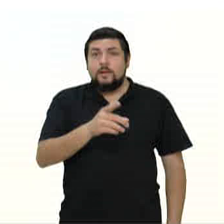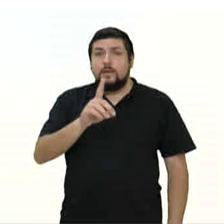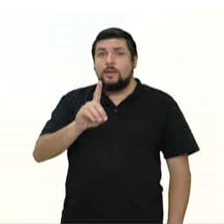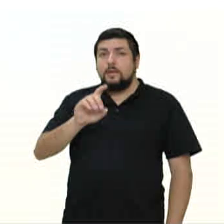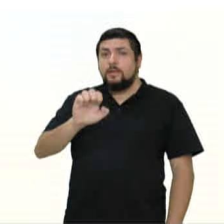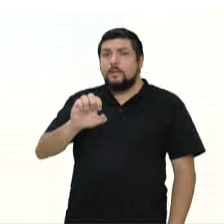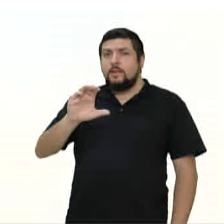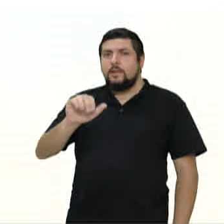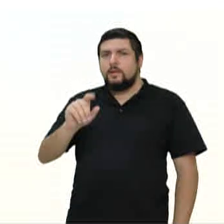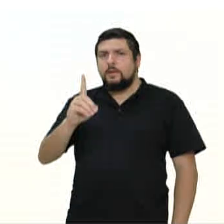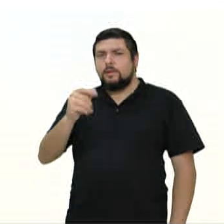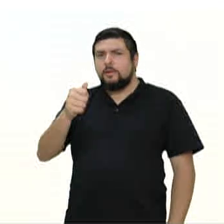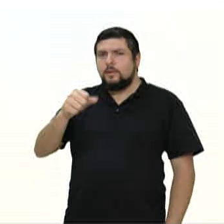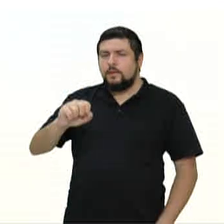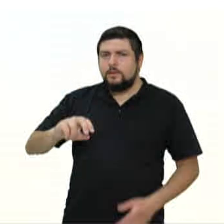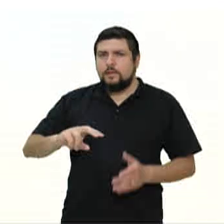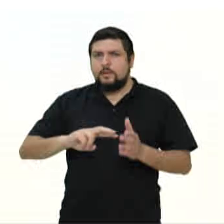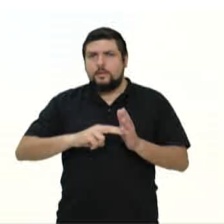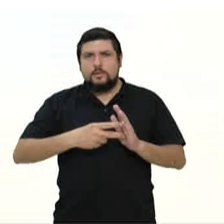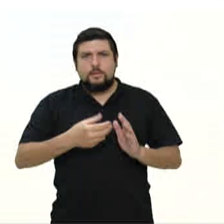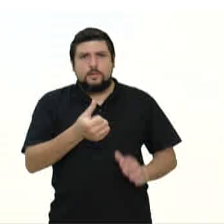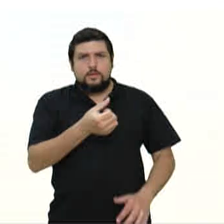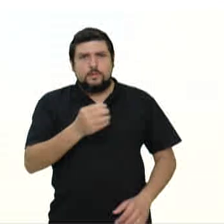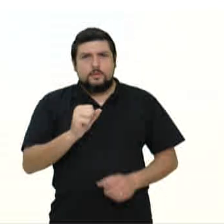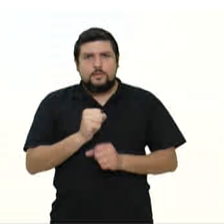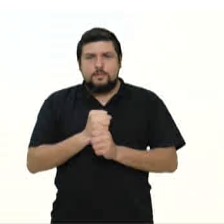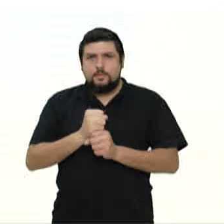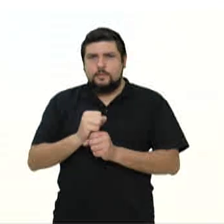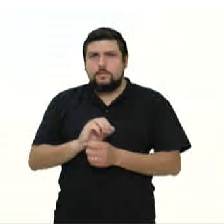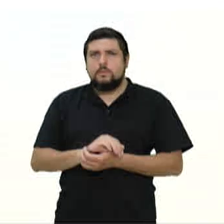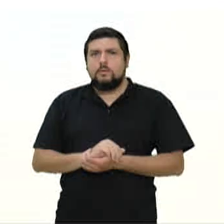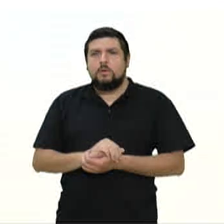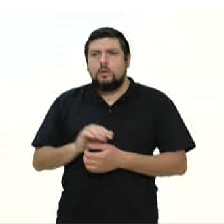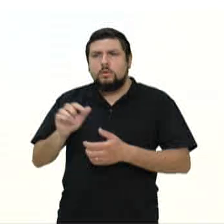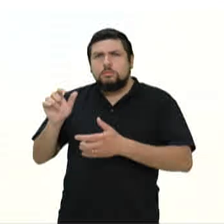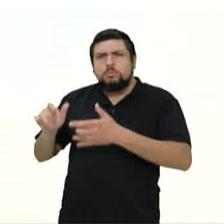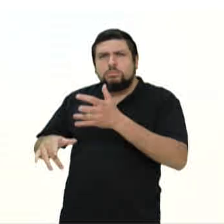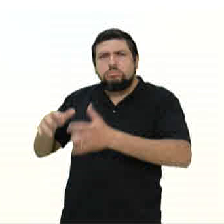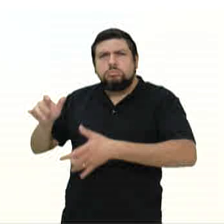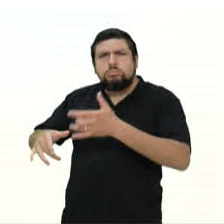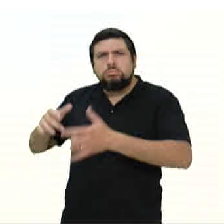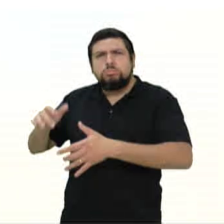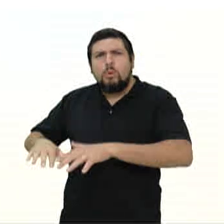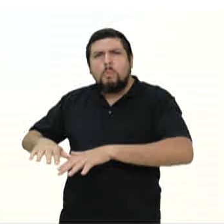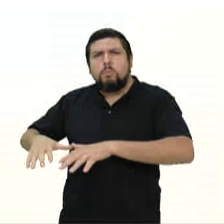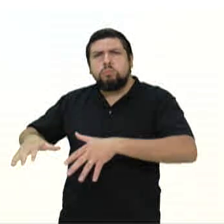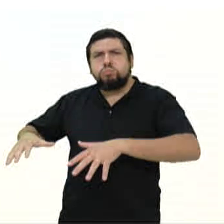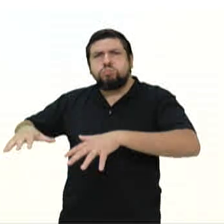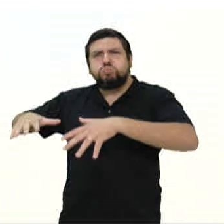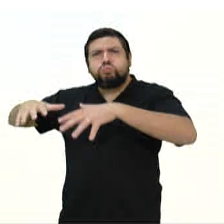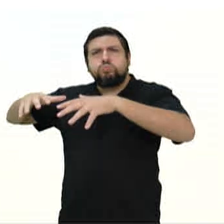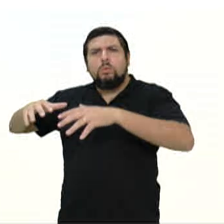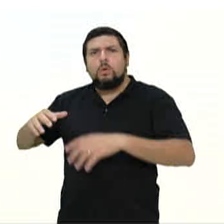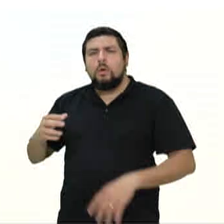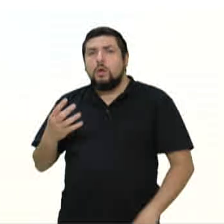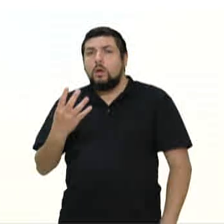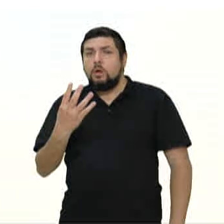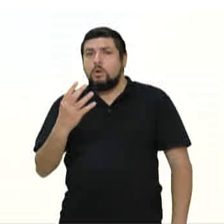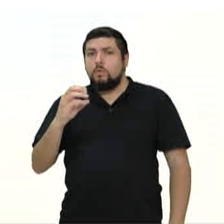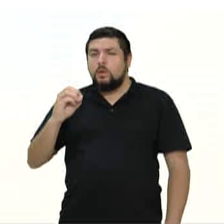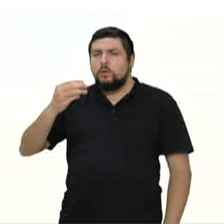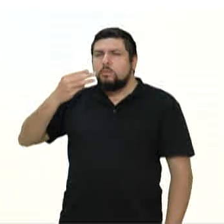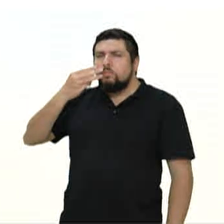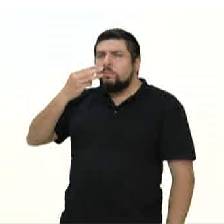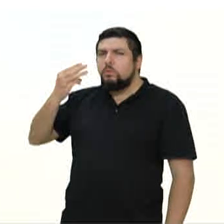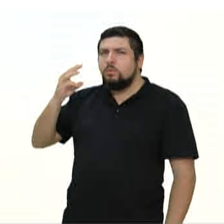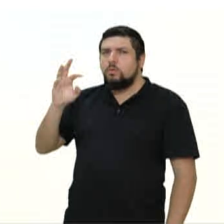décadas, não é mesmo? E acumula 40 milhões de toneladas de detritos. Veja,